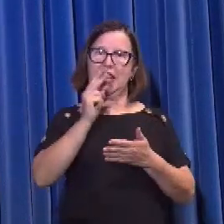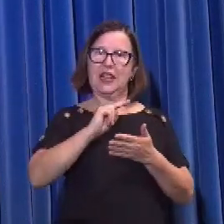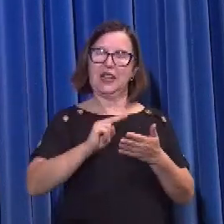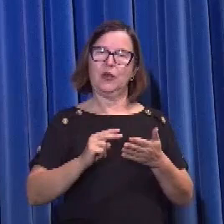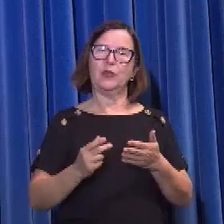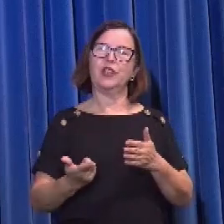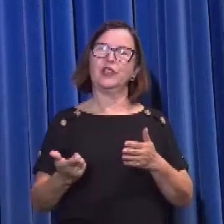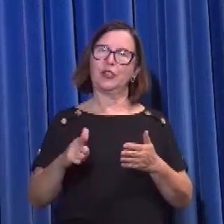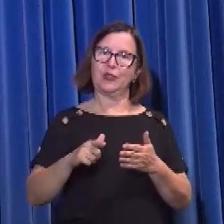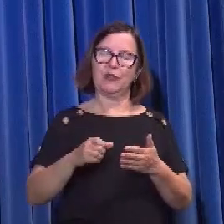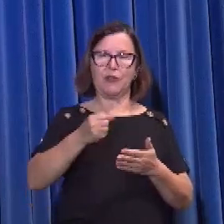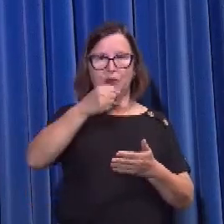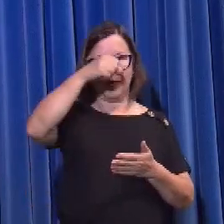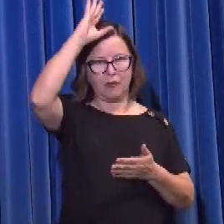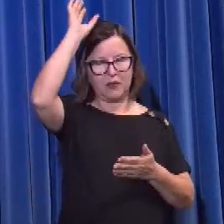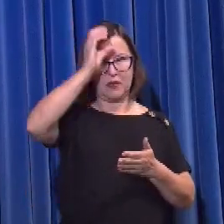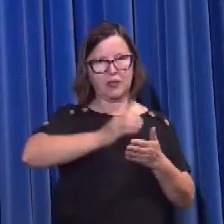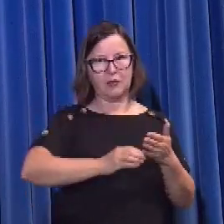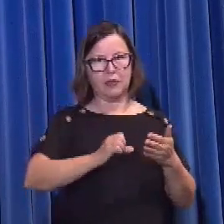a 39.